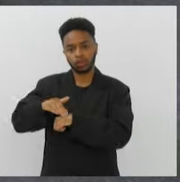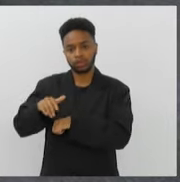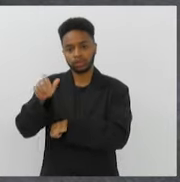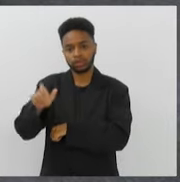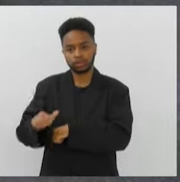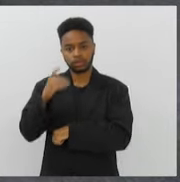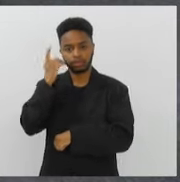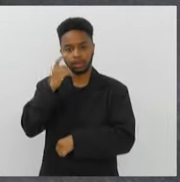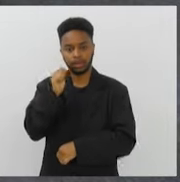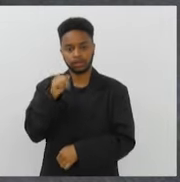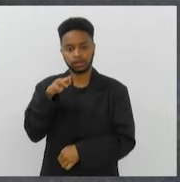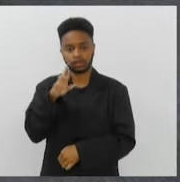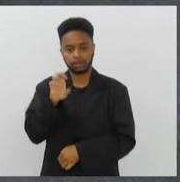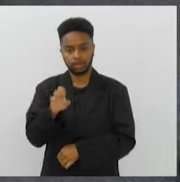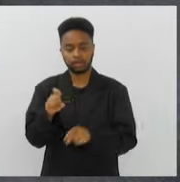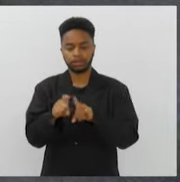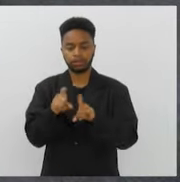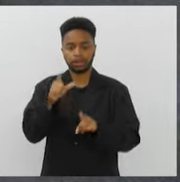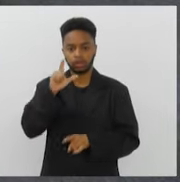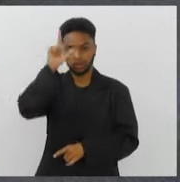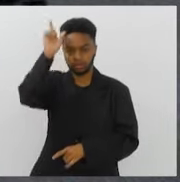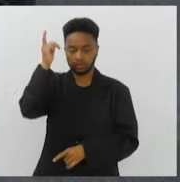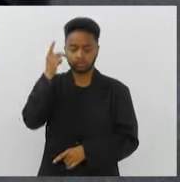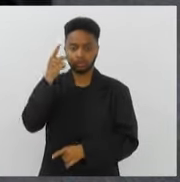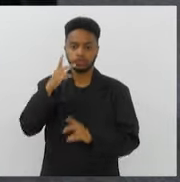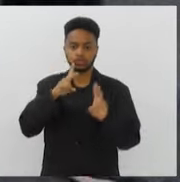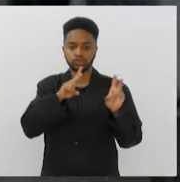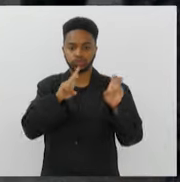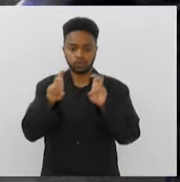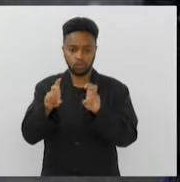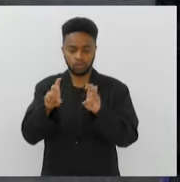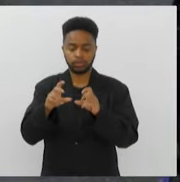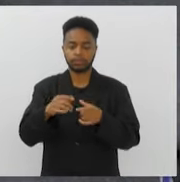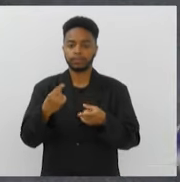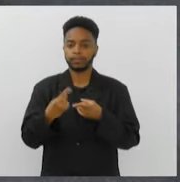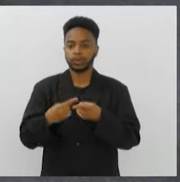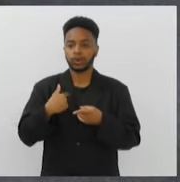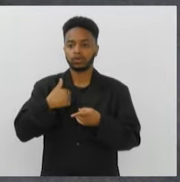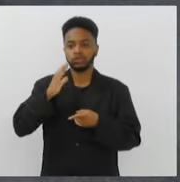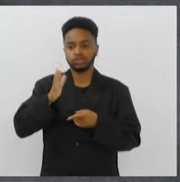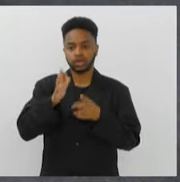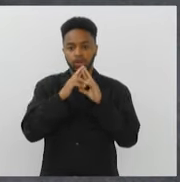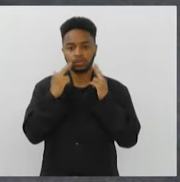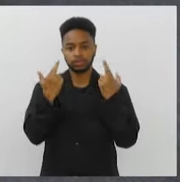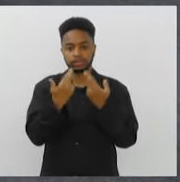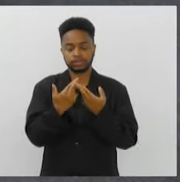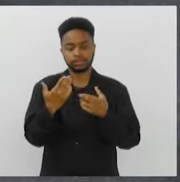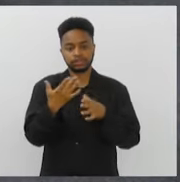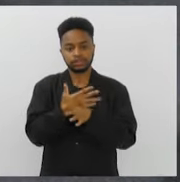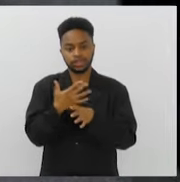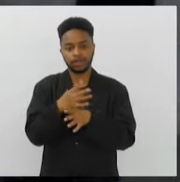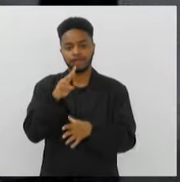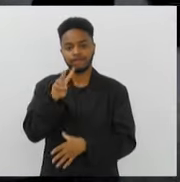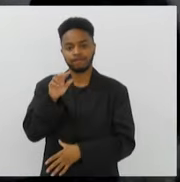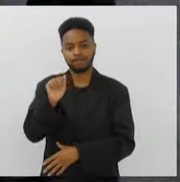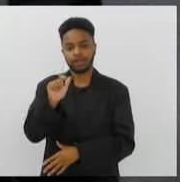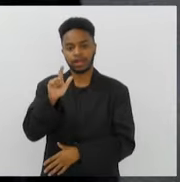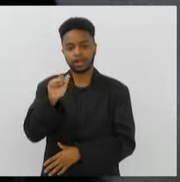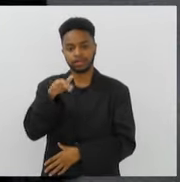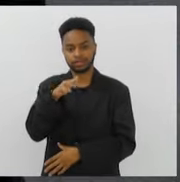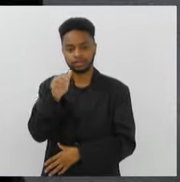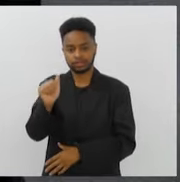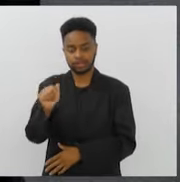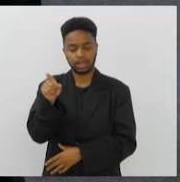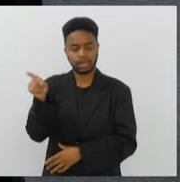deputado André, deputado Luiz Paulo, sobre a temática. Porque também já me reuni na cidade de Valença, na Câmara Municipal, com